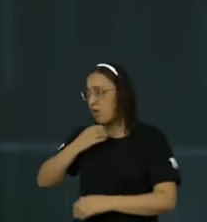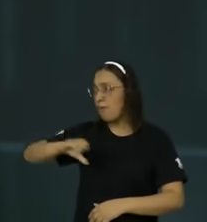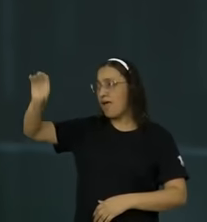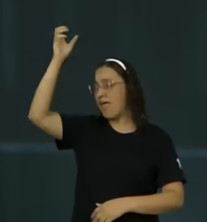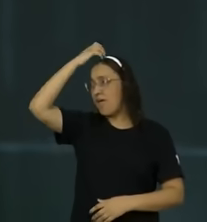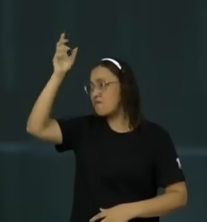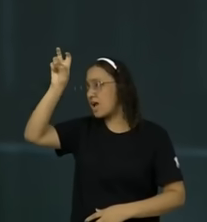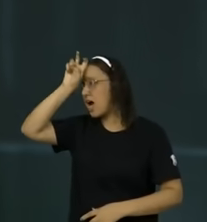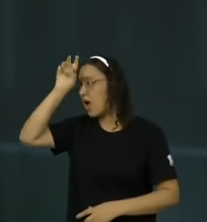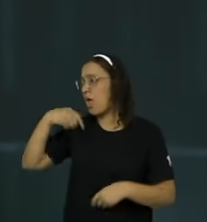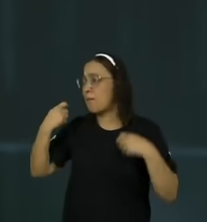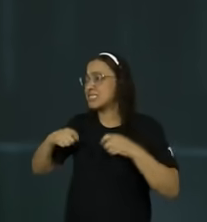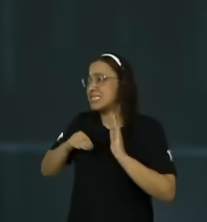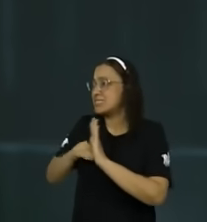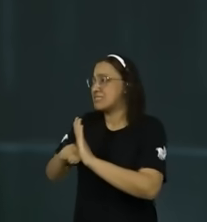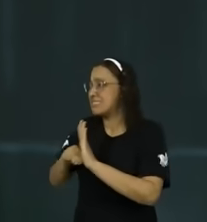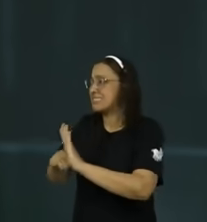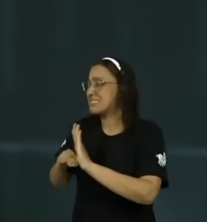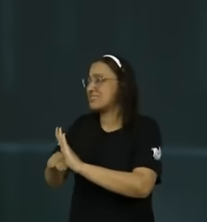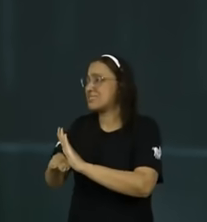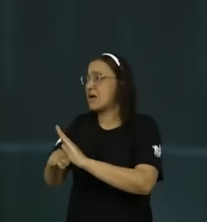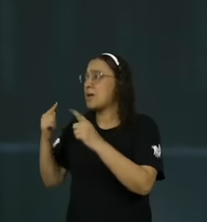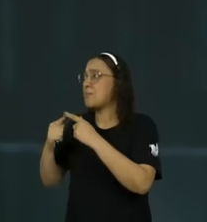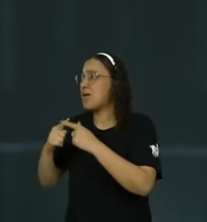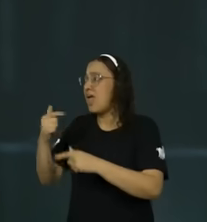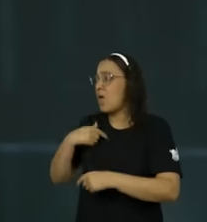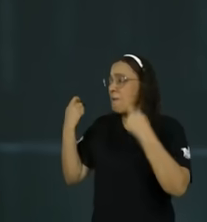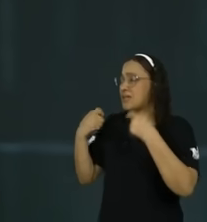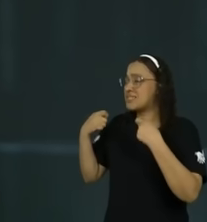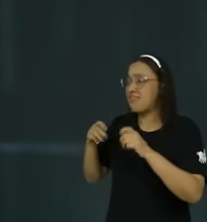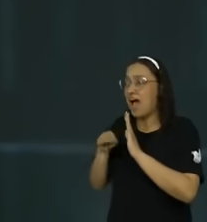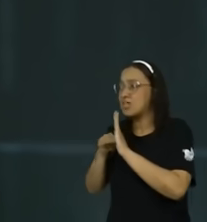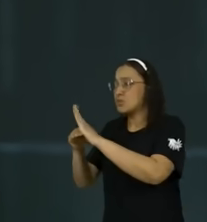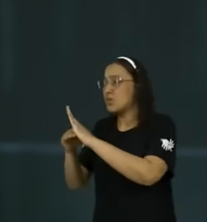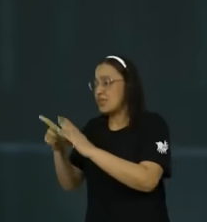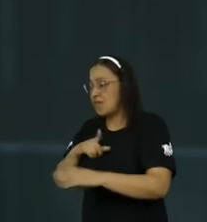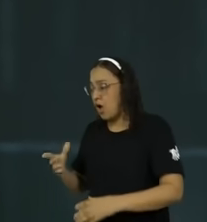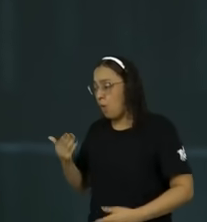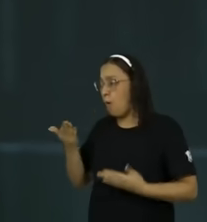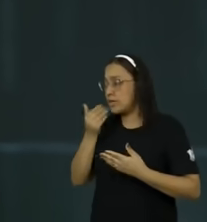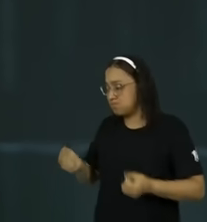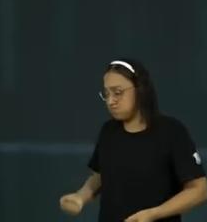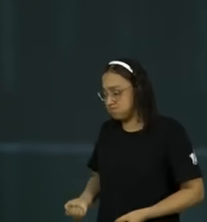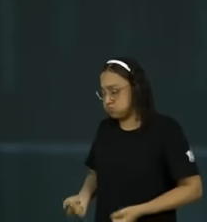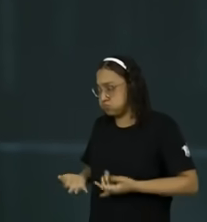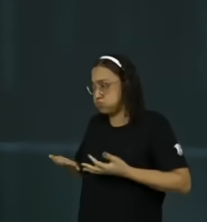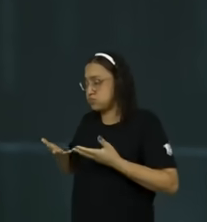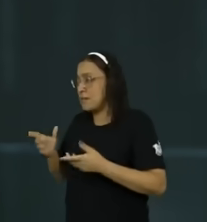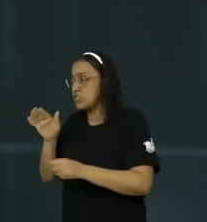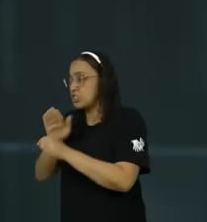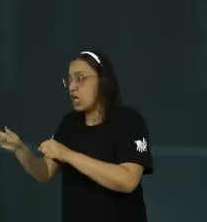aliviado, que finalmente Deus estava dizendo: tudo o que você passou estava num plano maior do que aquilo que você podia imaginar. Eu não sei para que eu estou